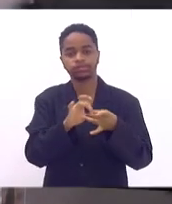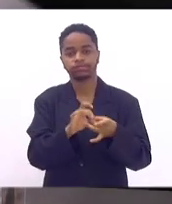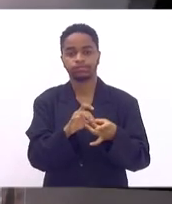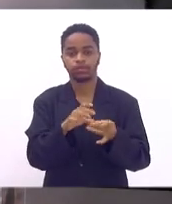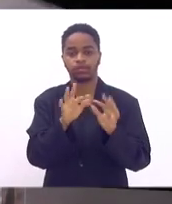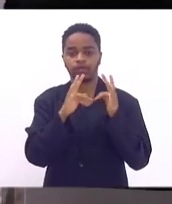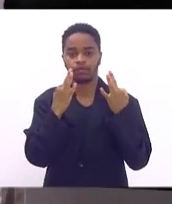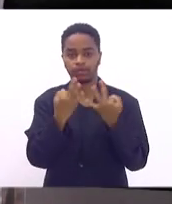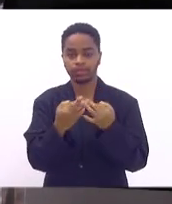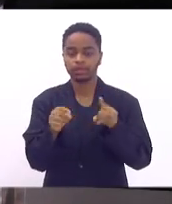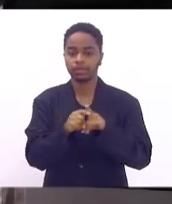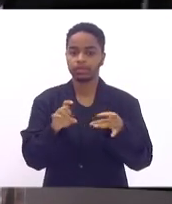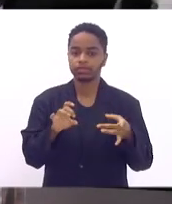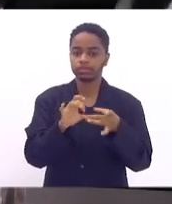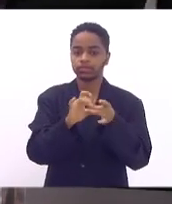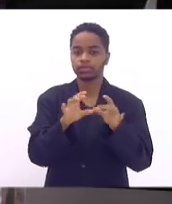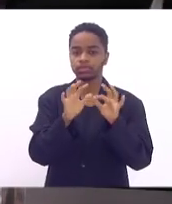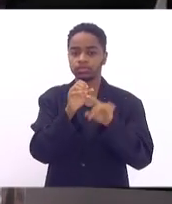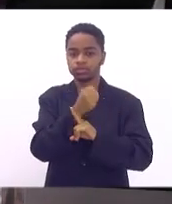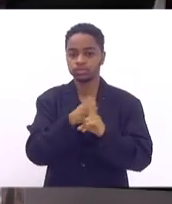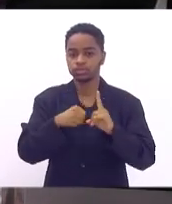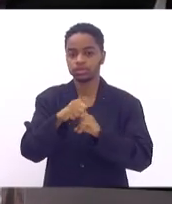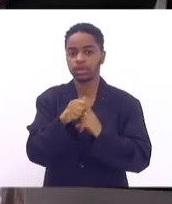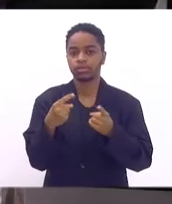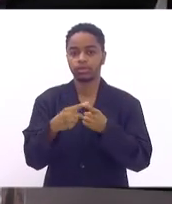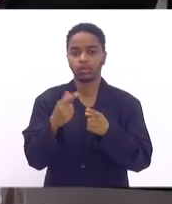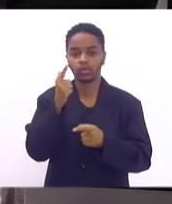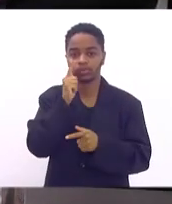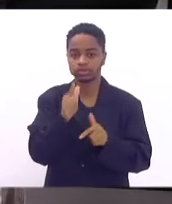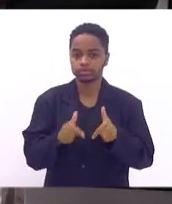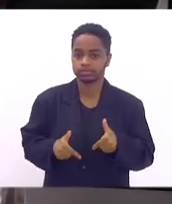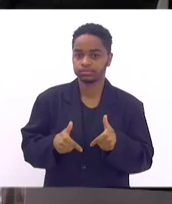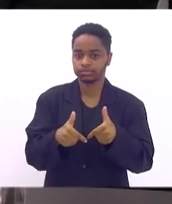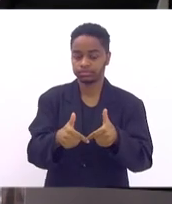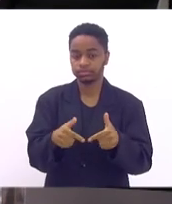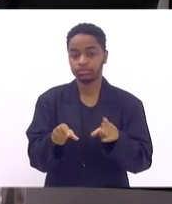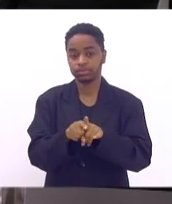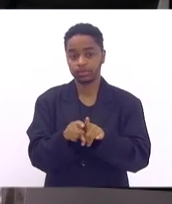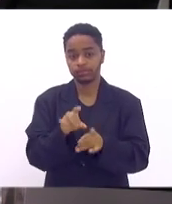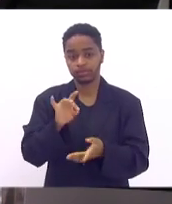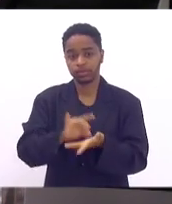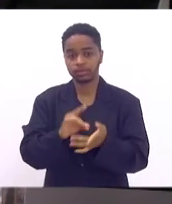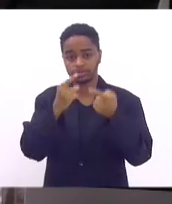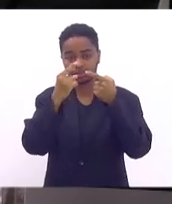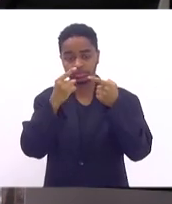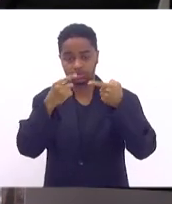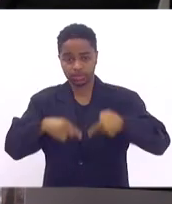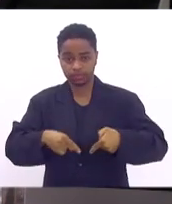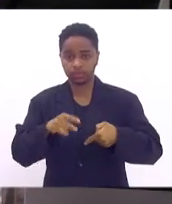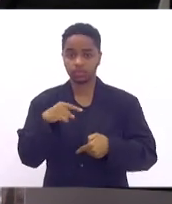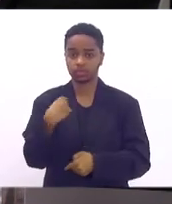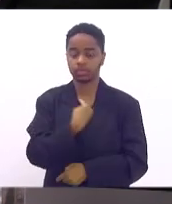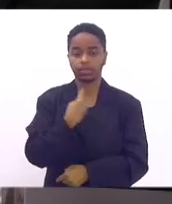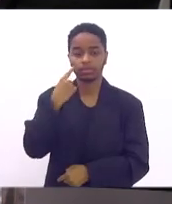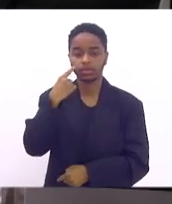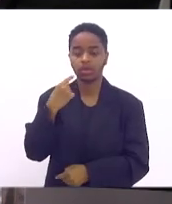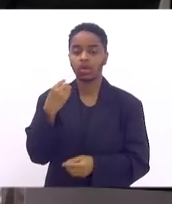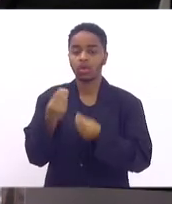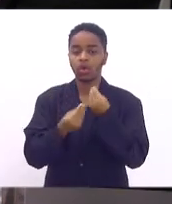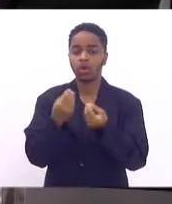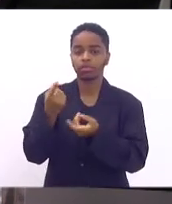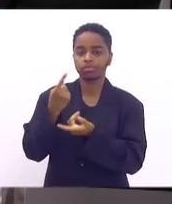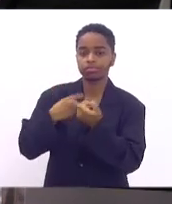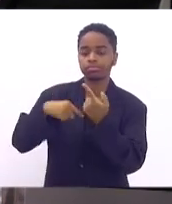os vínculos com a sociedade, para poder enfrentar. Então, acho que é um grande desafio a gente pensar aí com o avanço da